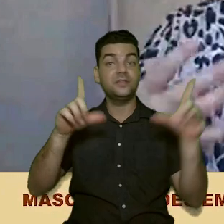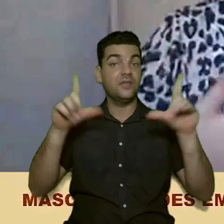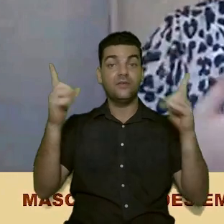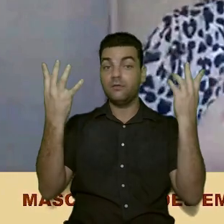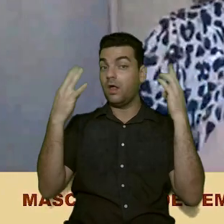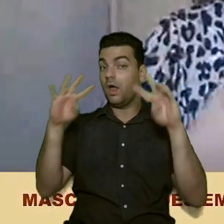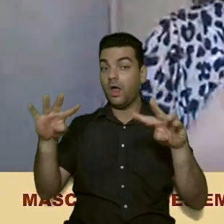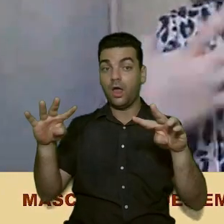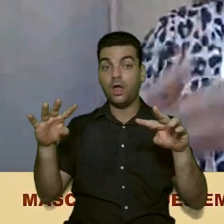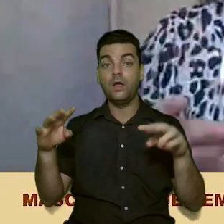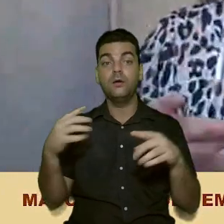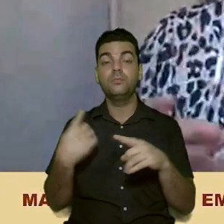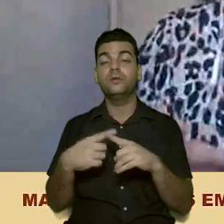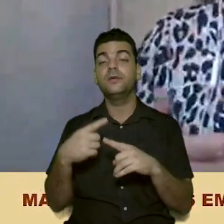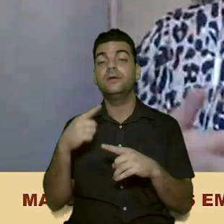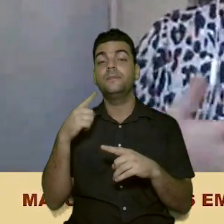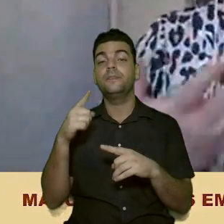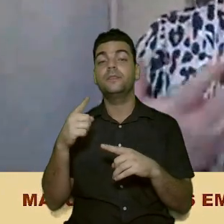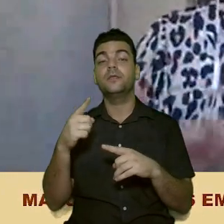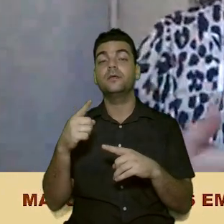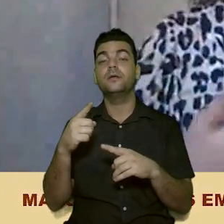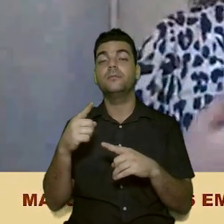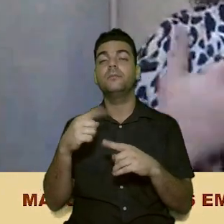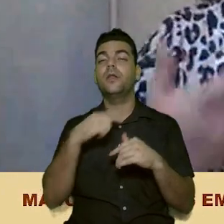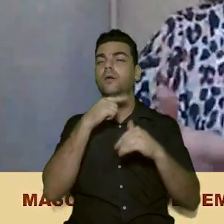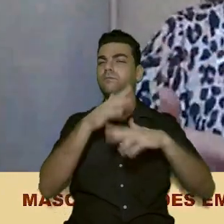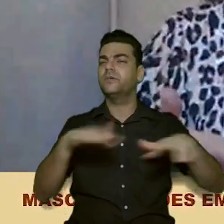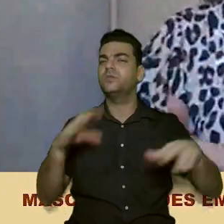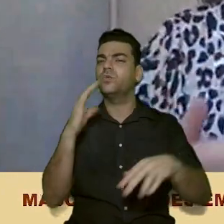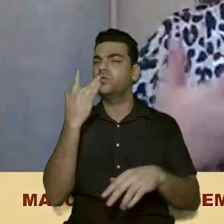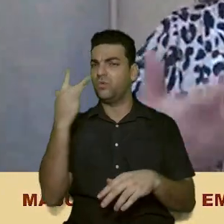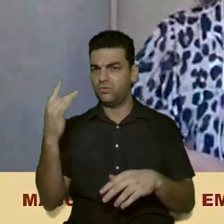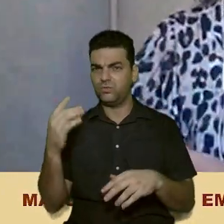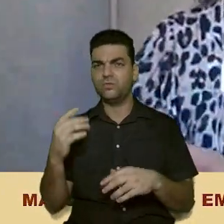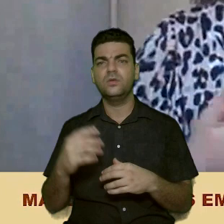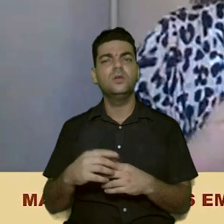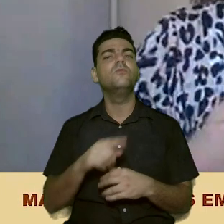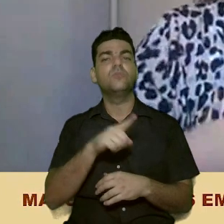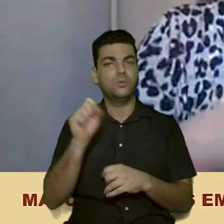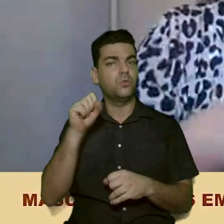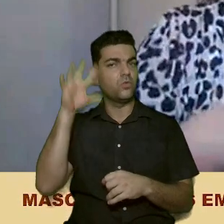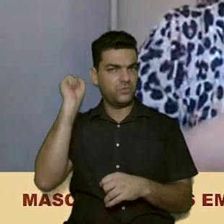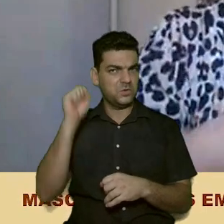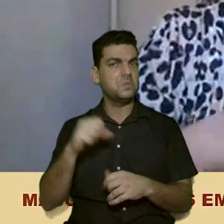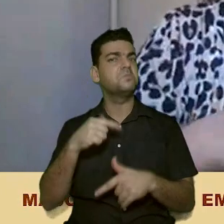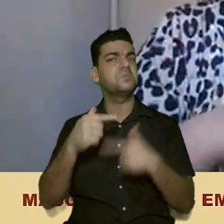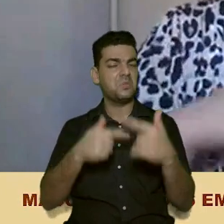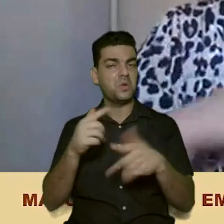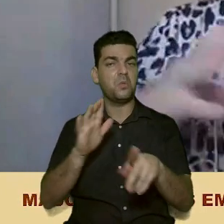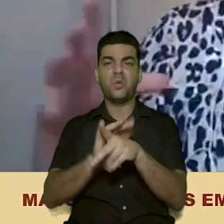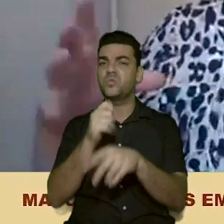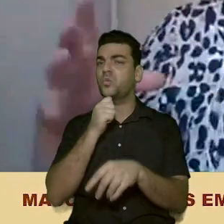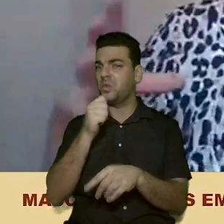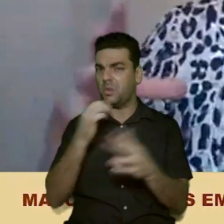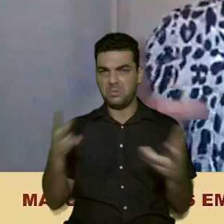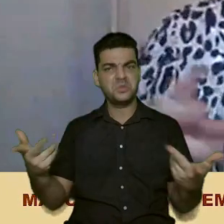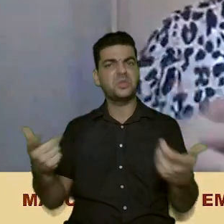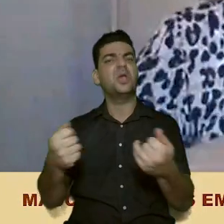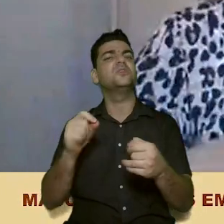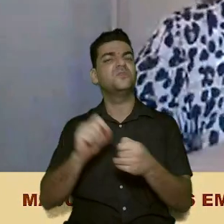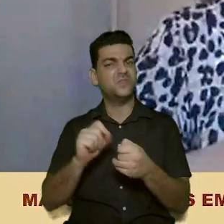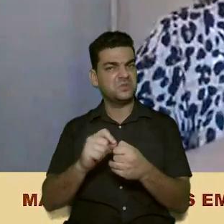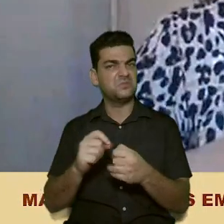do podcast Praia dos Ossos. Quem não ouviu, recomendo que conheça, que ouça, um trabalho jornalístico incrível feito